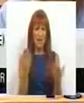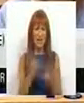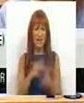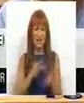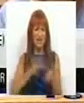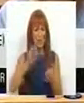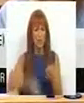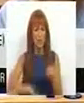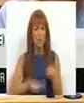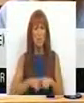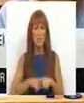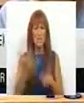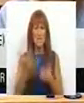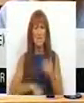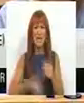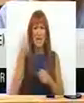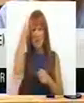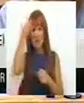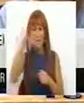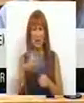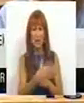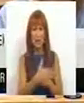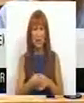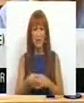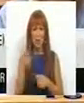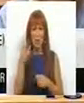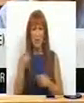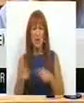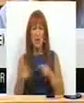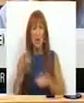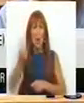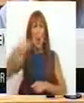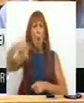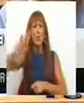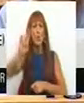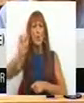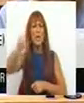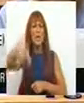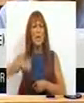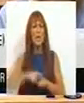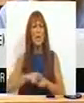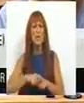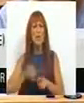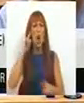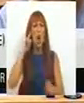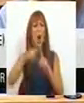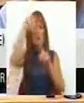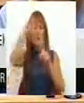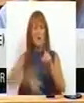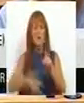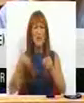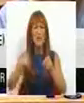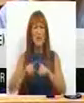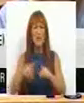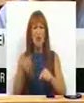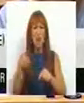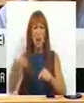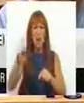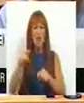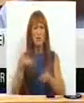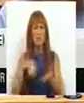a Declaração de Salamanca em 94, organizada também pelas Nações Unidas e também pelos objetivos que também as Nações